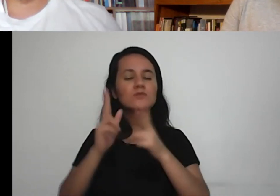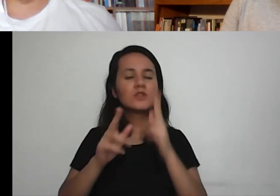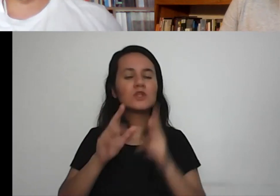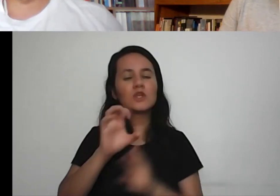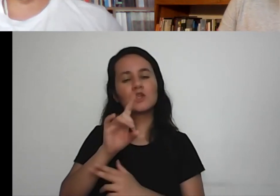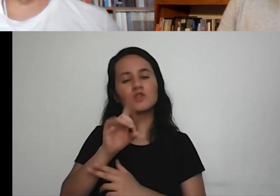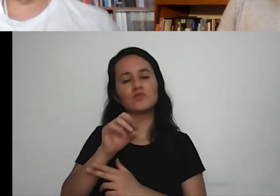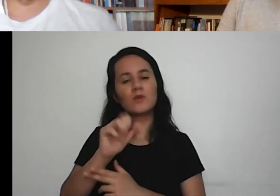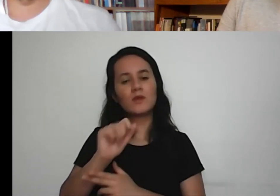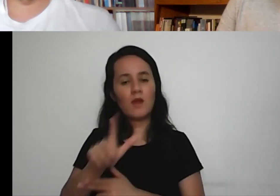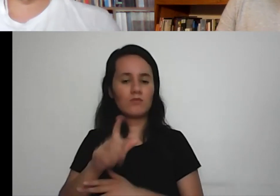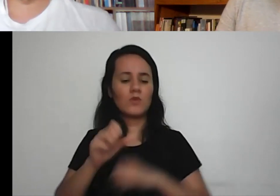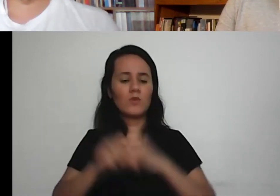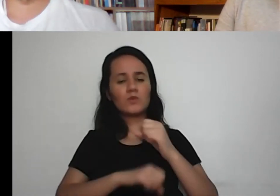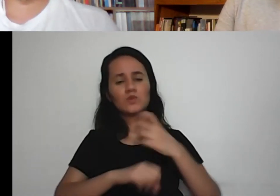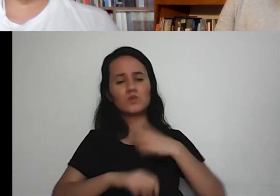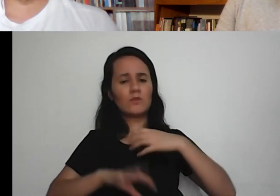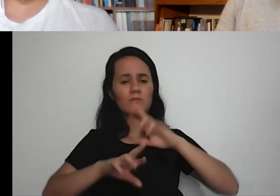âmbitos, né?